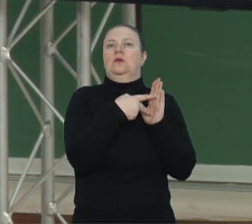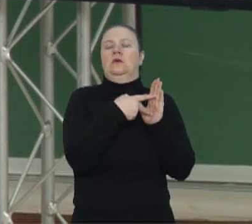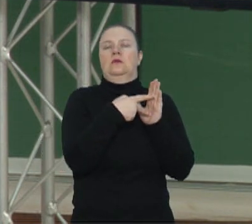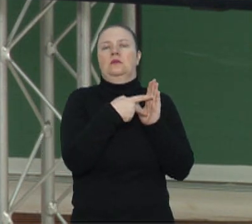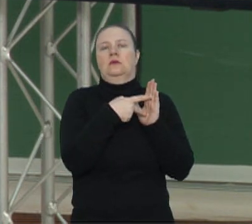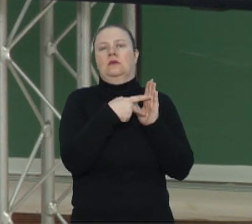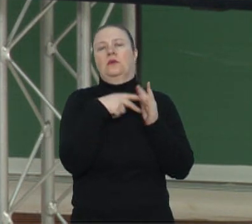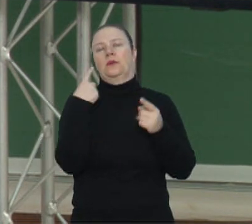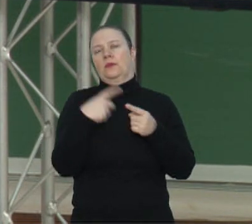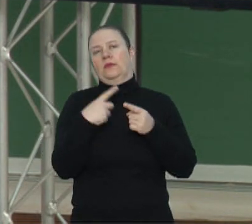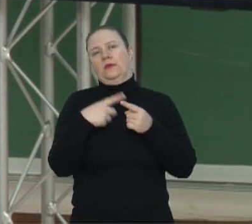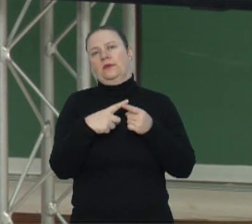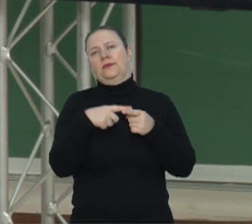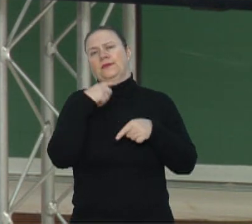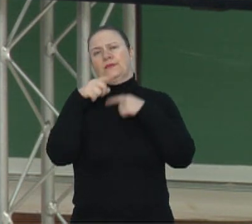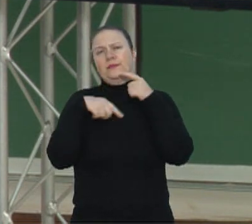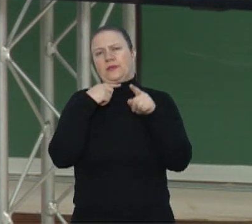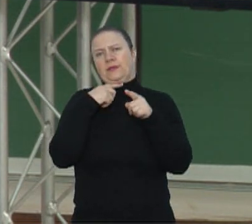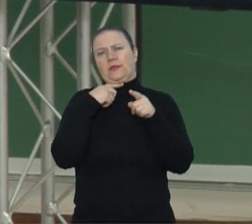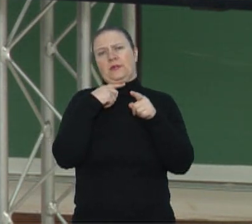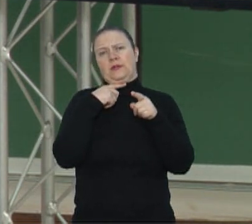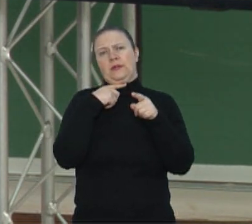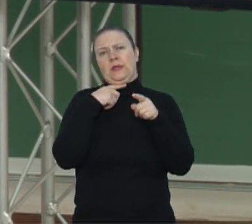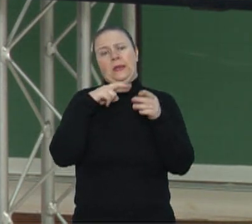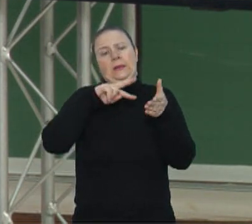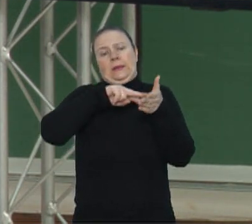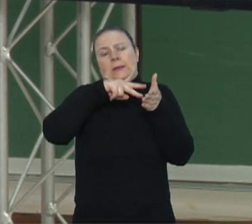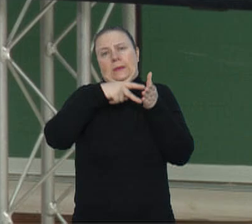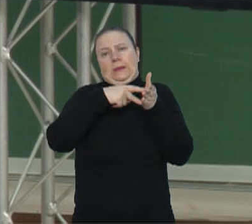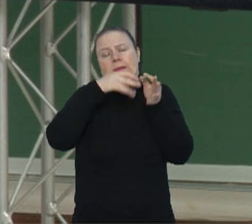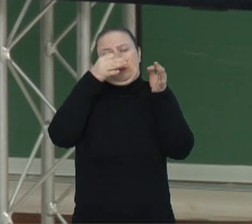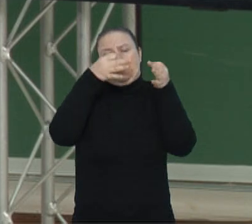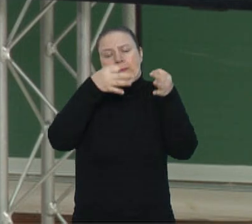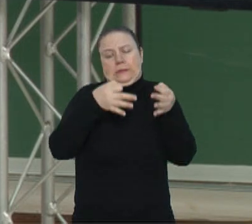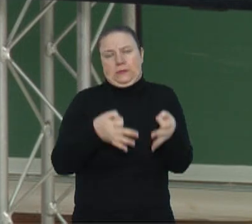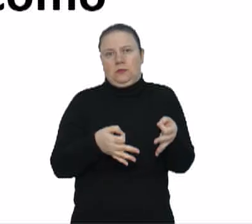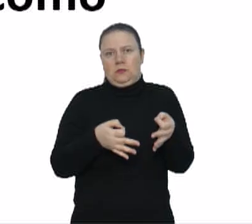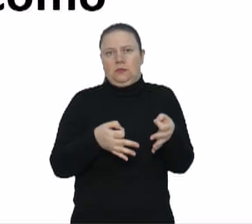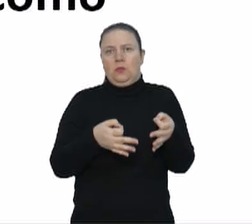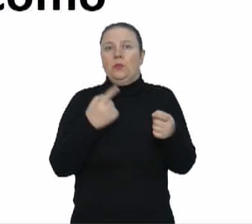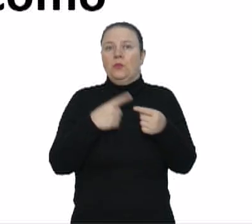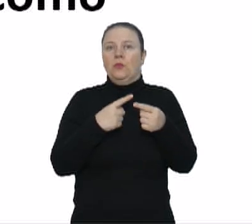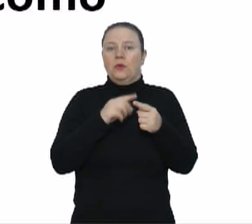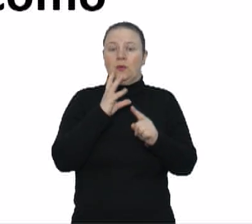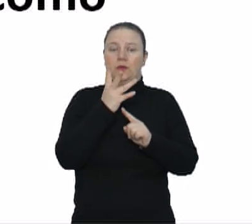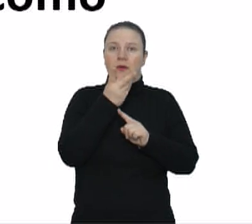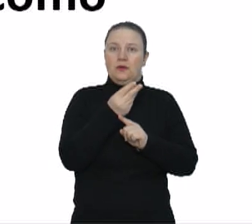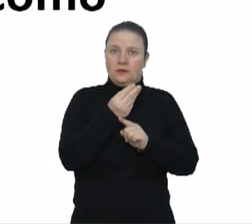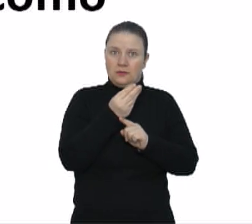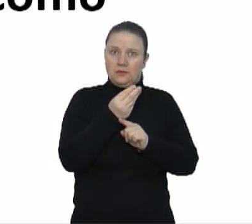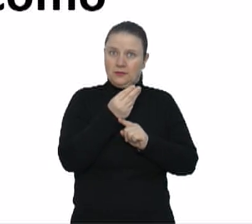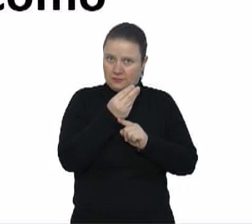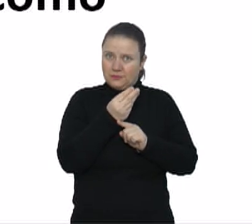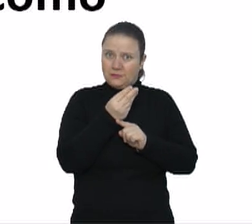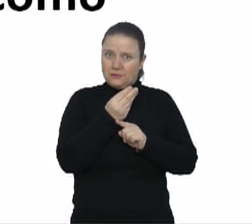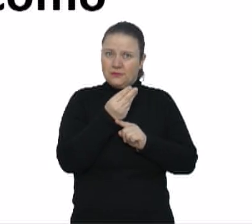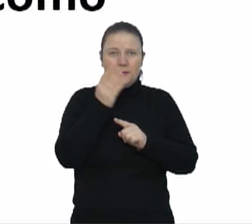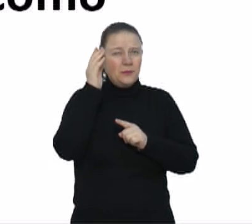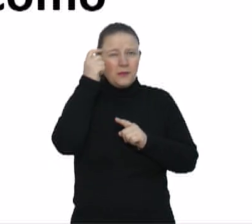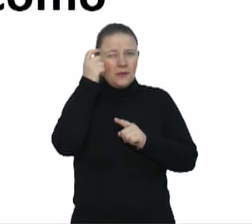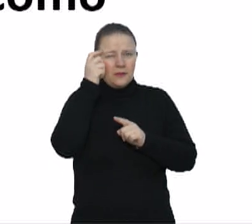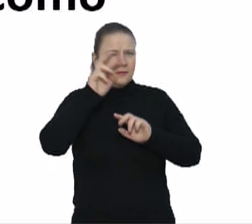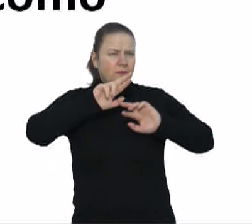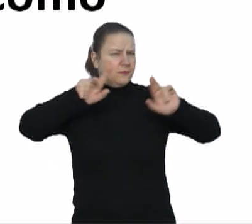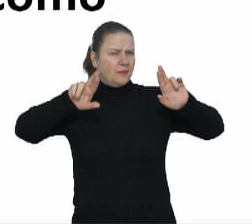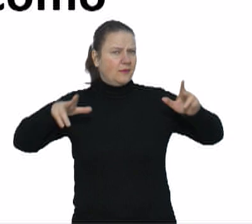sempre quebrando definições. A gente vê isso nas artes visuais, a gente vê isso na música também. No entanto, para essa aula, vamos entender a música como